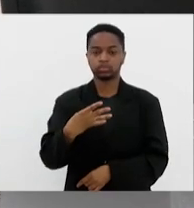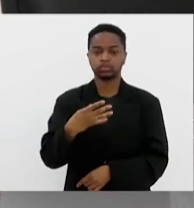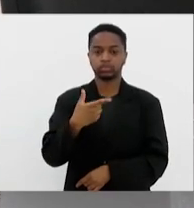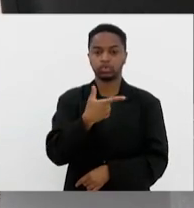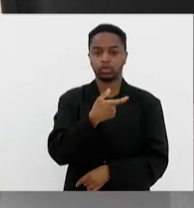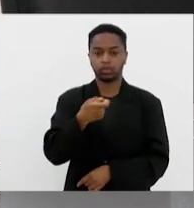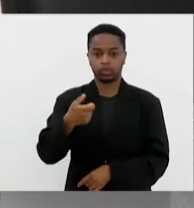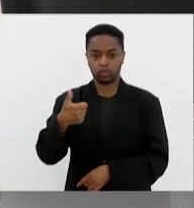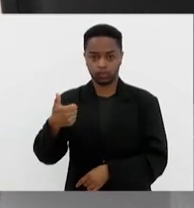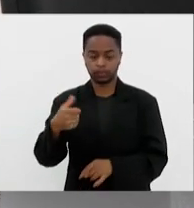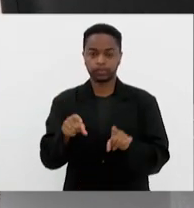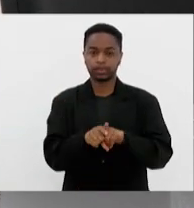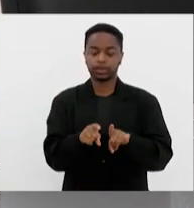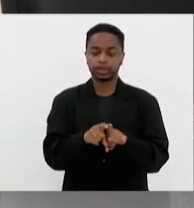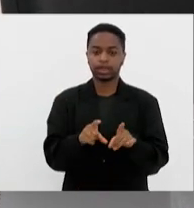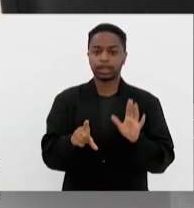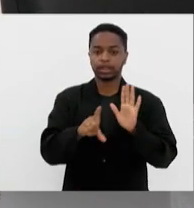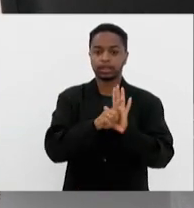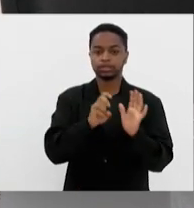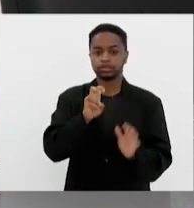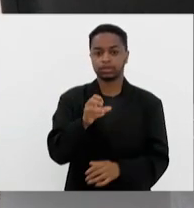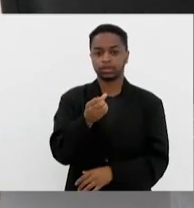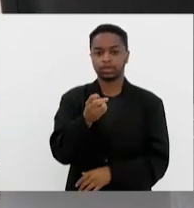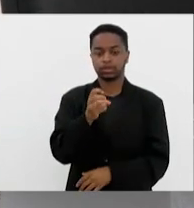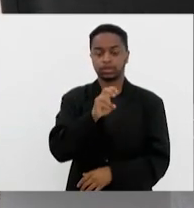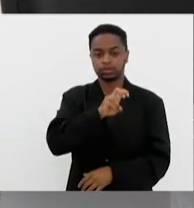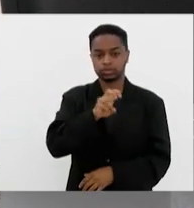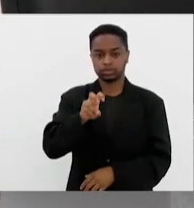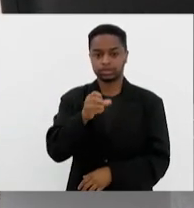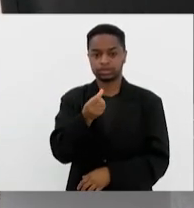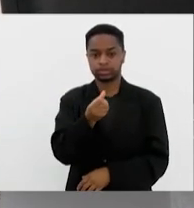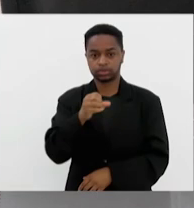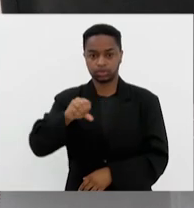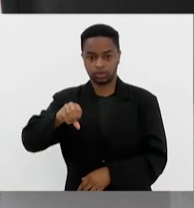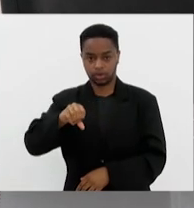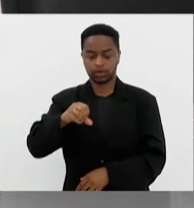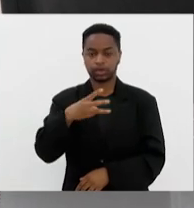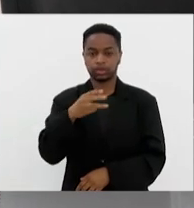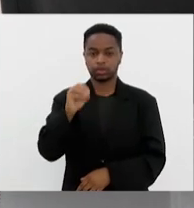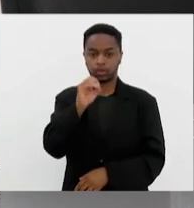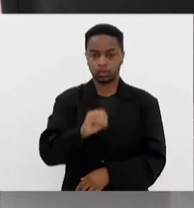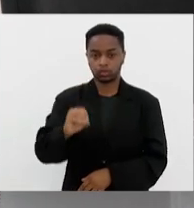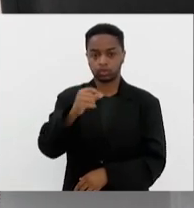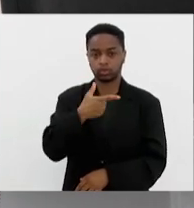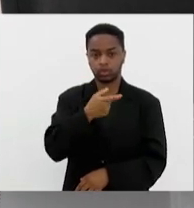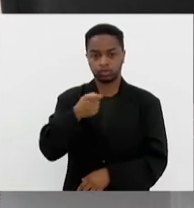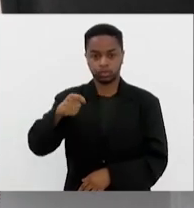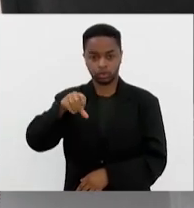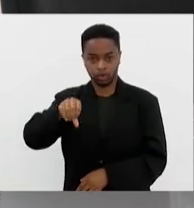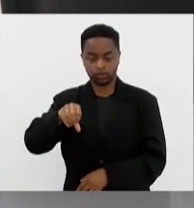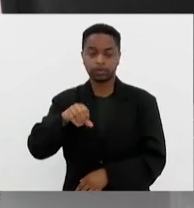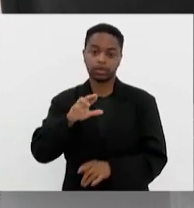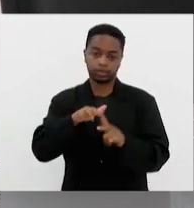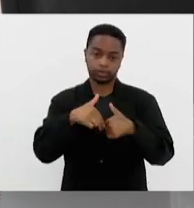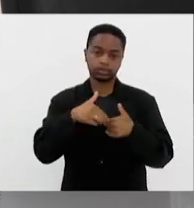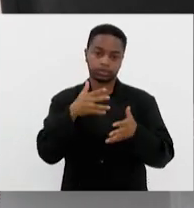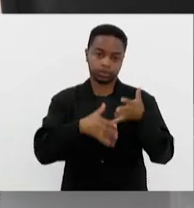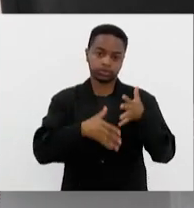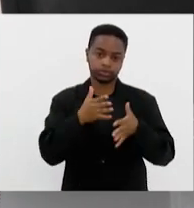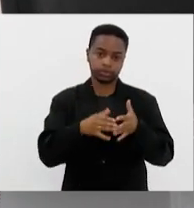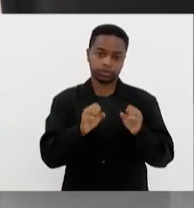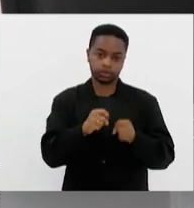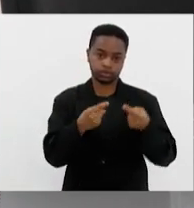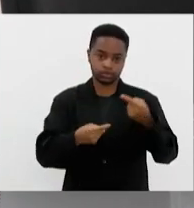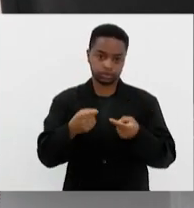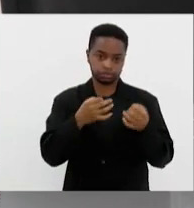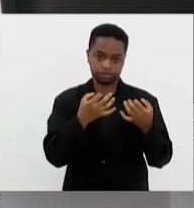2001, e também da Lei 5.569, de 30 de outubro de 2009, são as razões de prejudicabilidade em discussão.